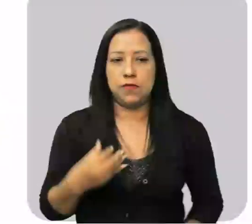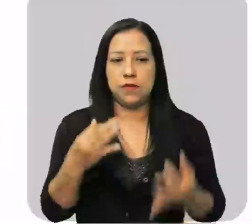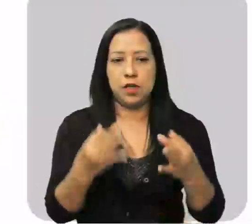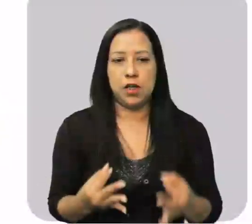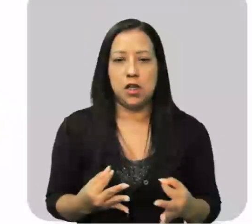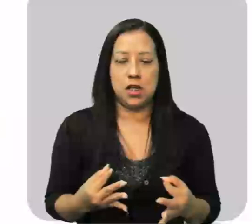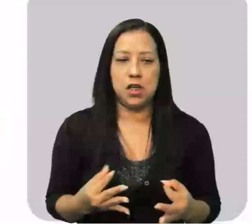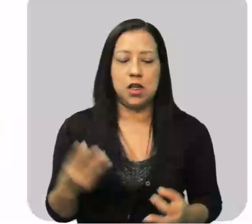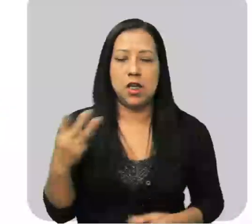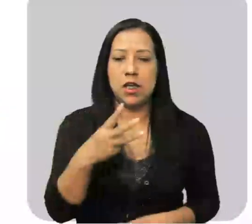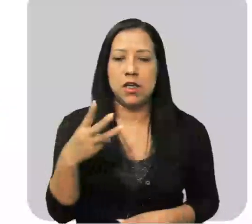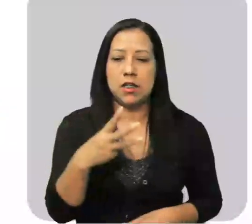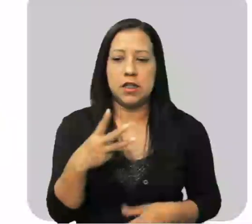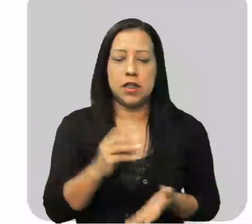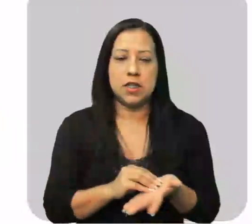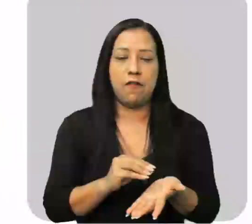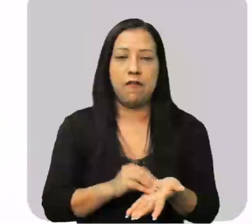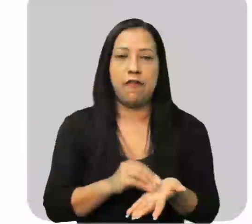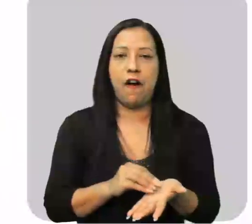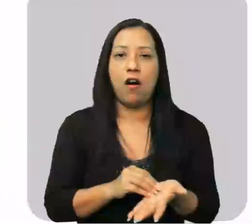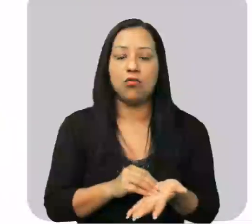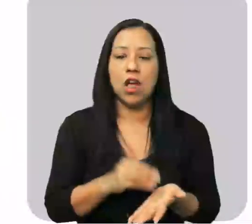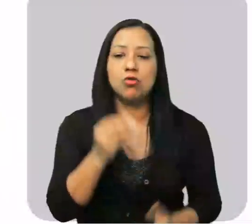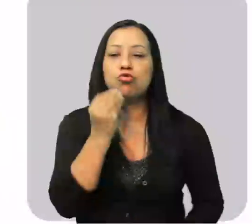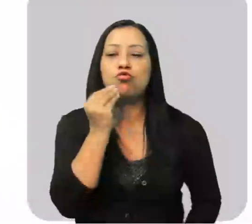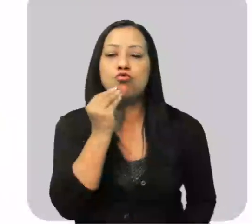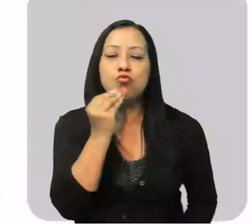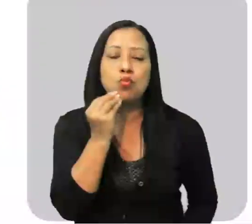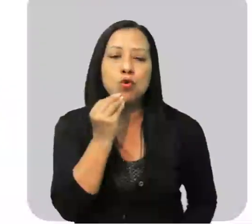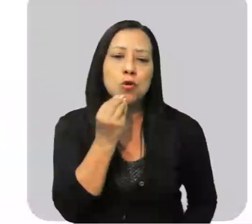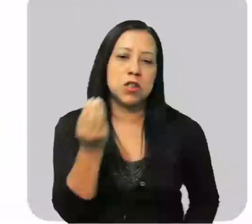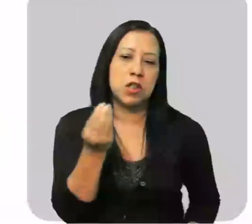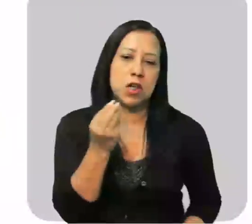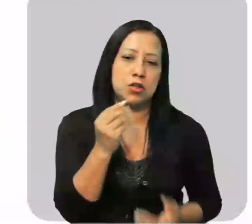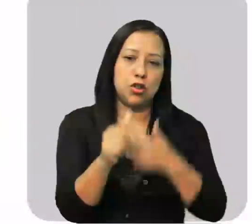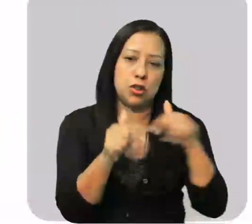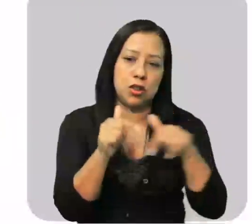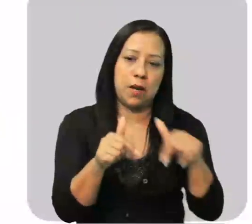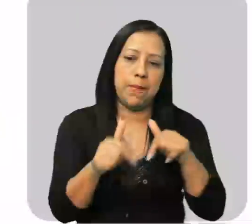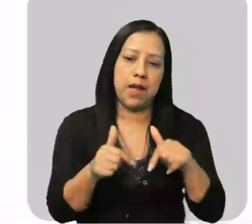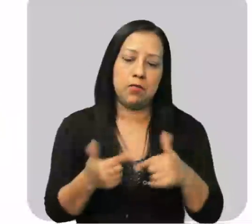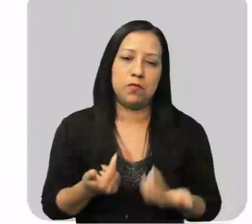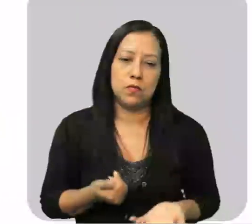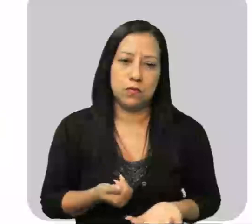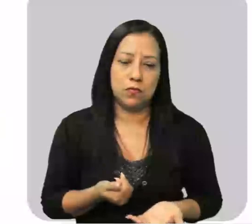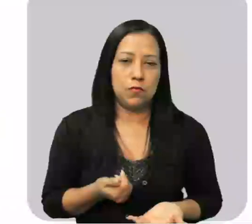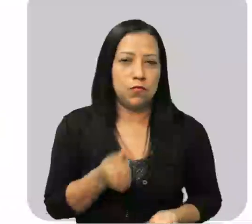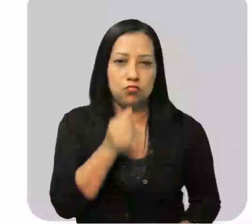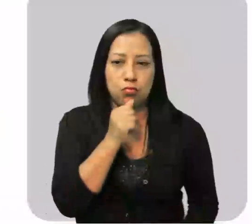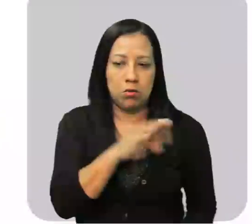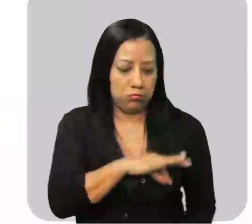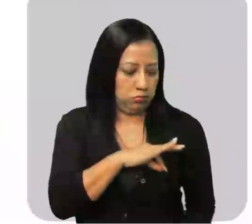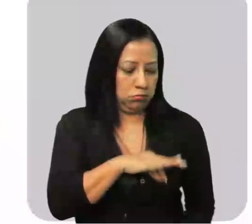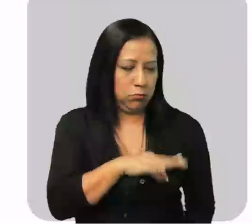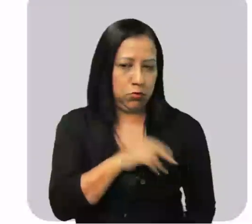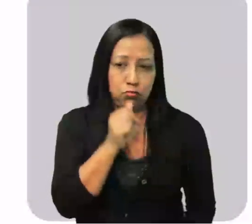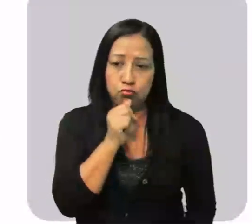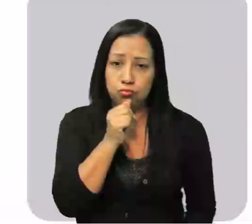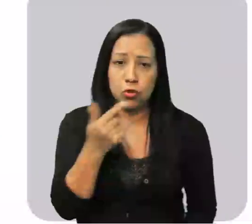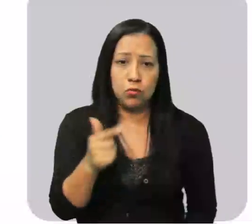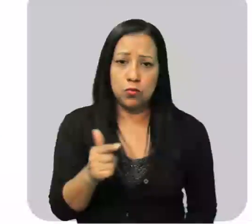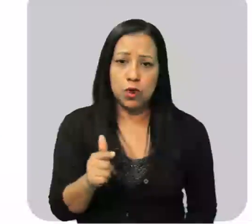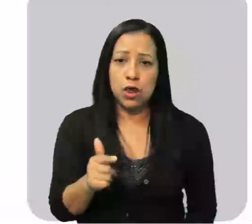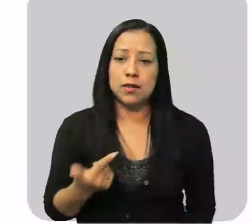Falta de direitos a uma vida digna e a falta de oportunidade de emprego, ou seja, pessoas sem emprego ou com